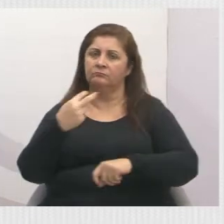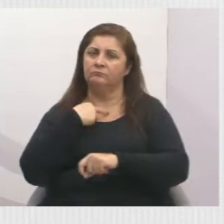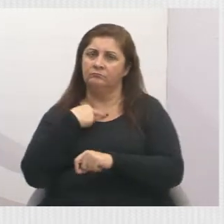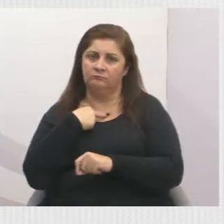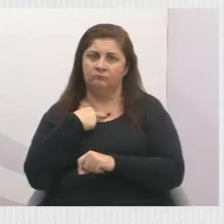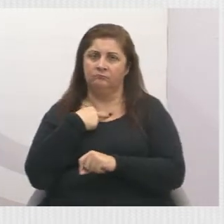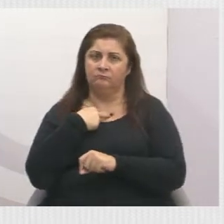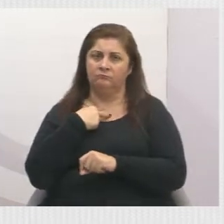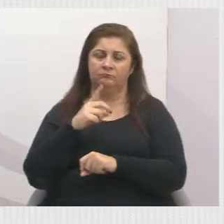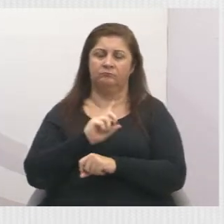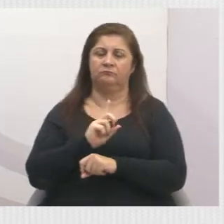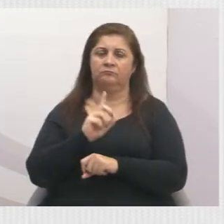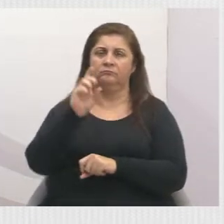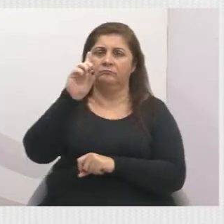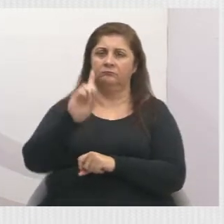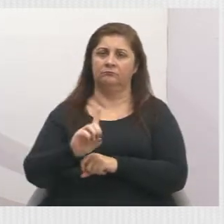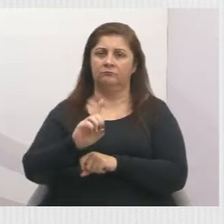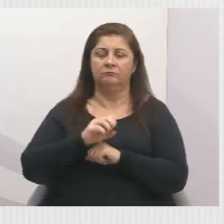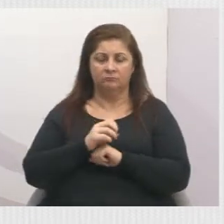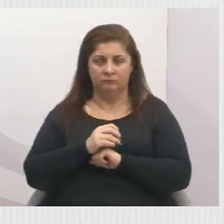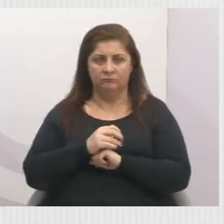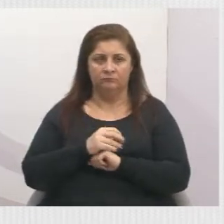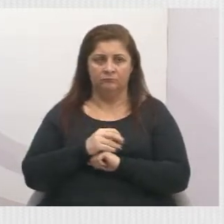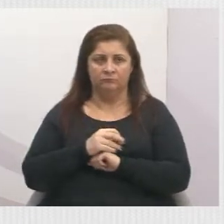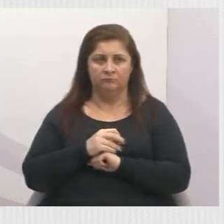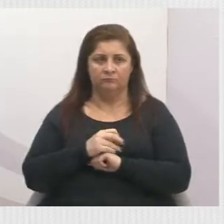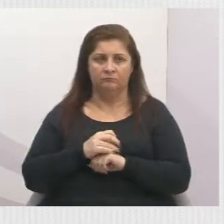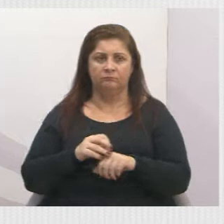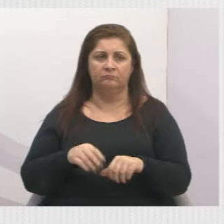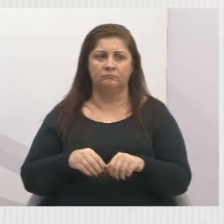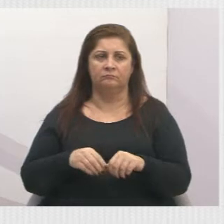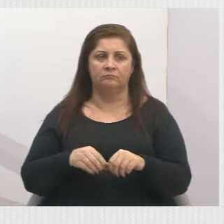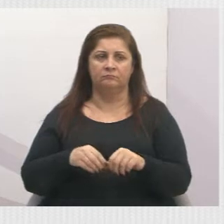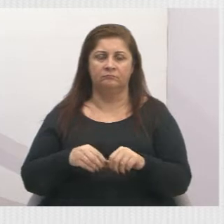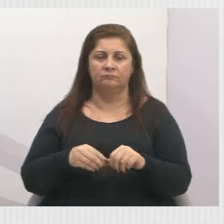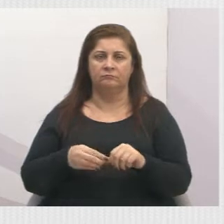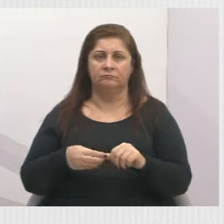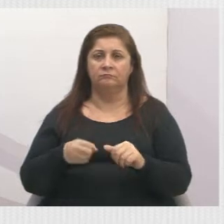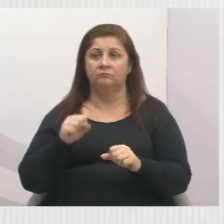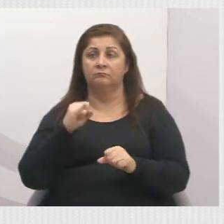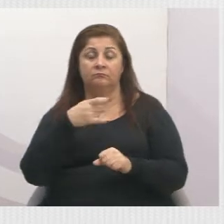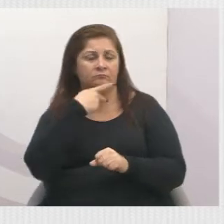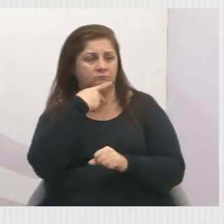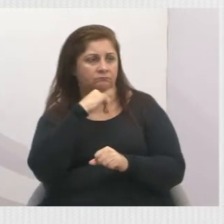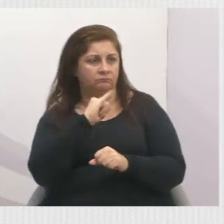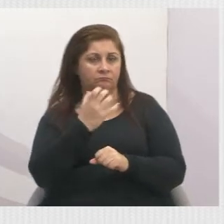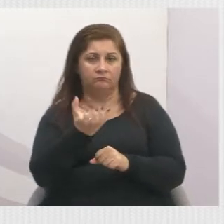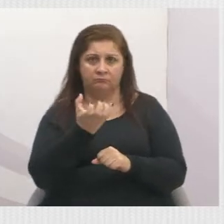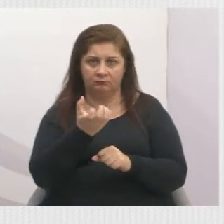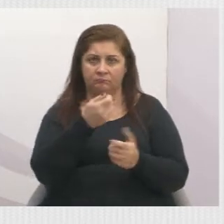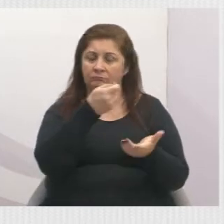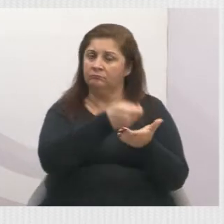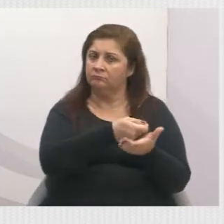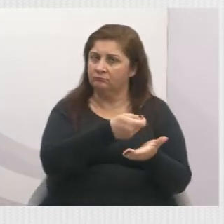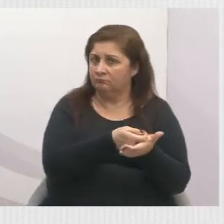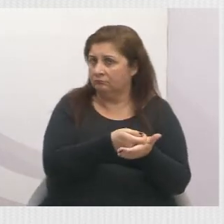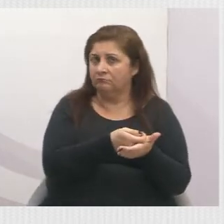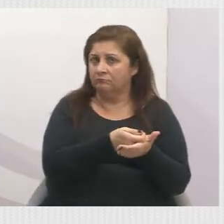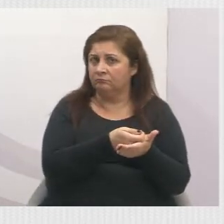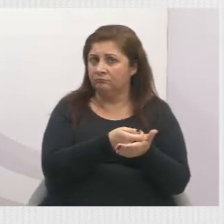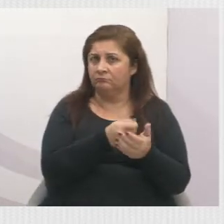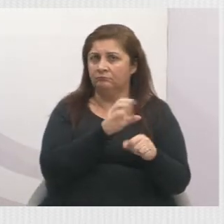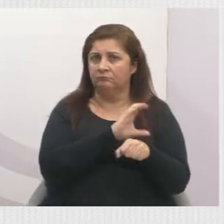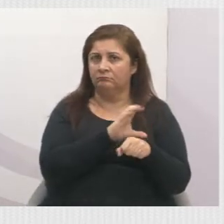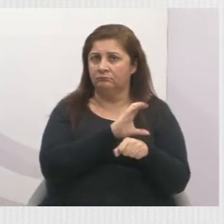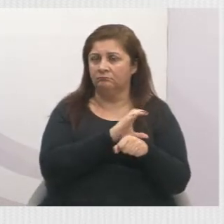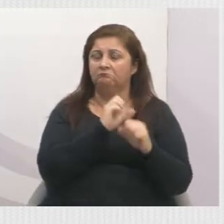é direito, portanto, é liberalidade dos pais. Se os pais quiserem pagar o curso universitário dos